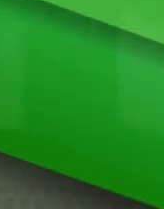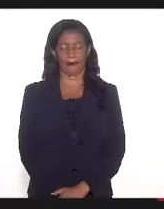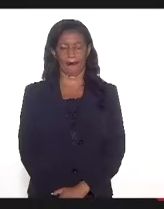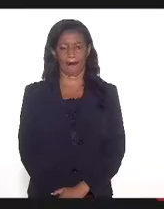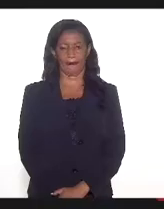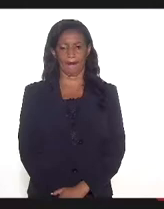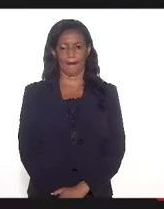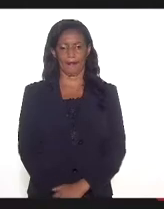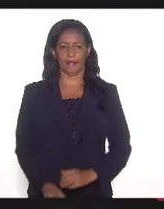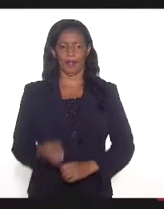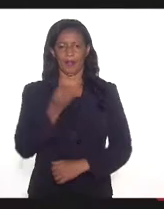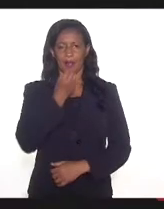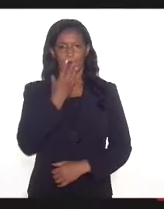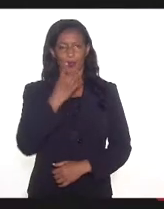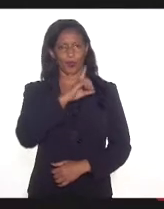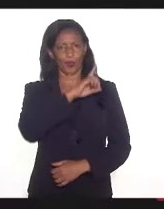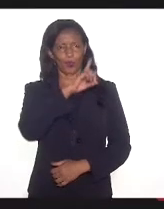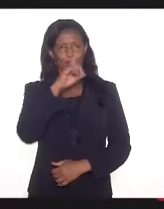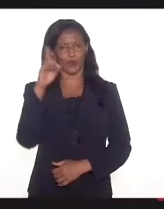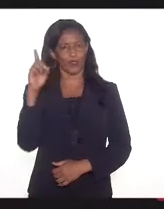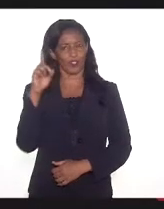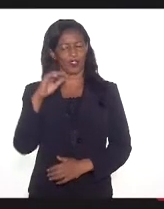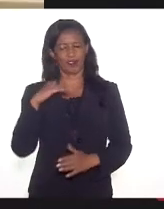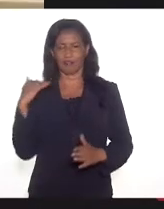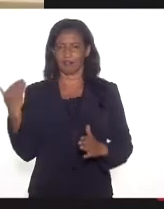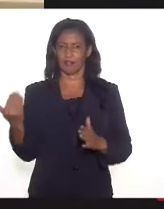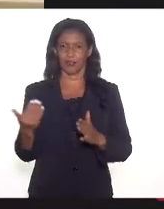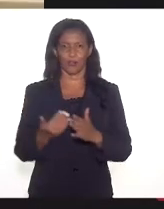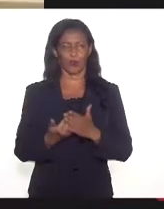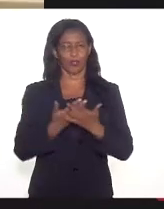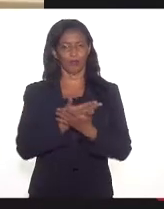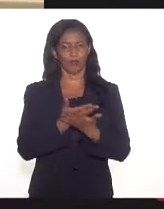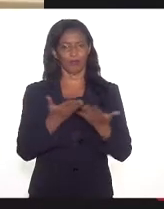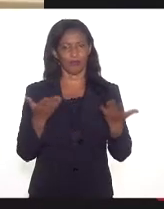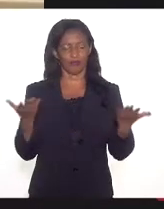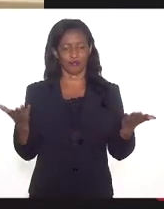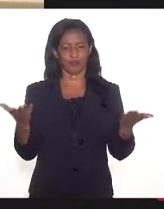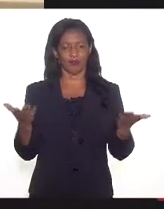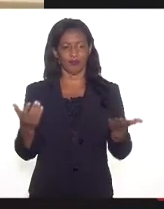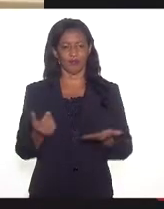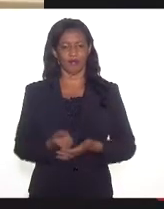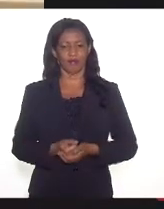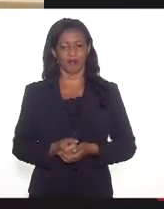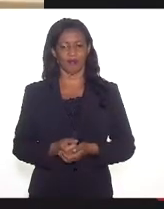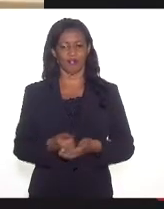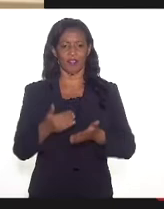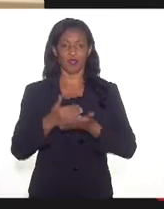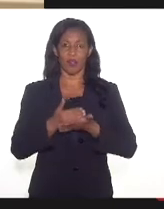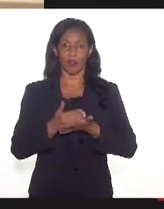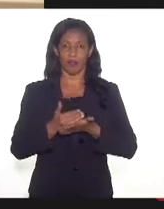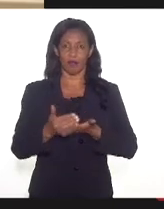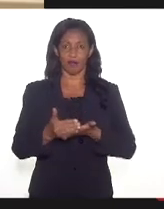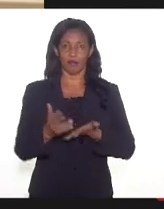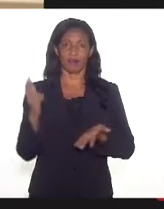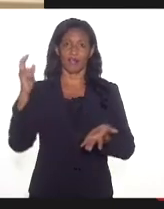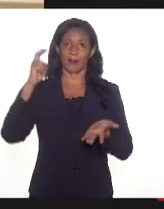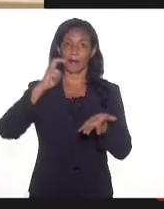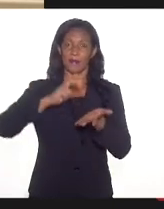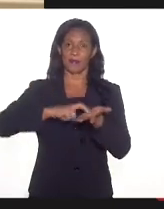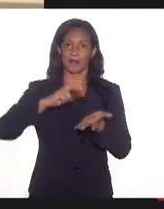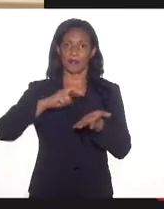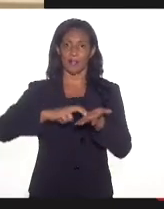Bom dia a todos, a todas e a todes. Abrimos nessa manhã do dia